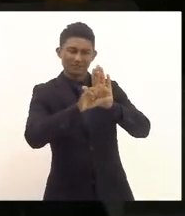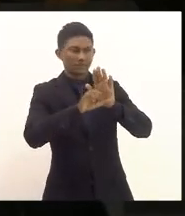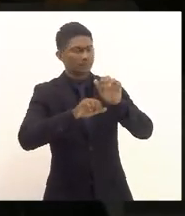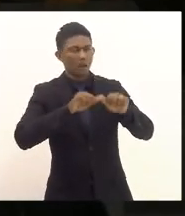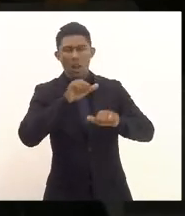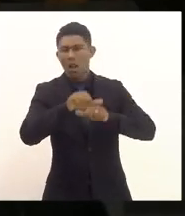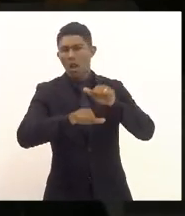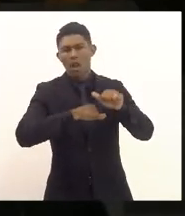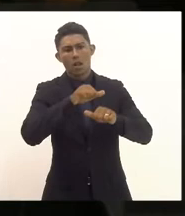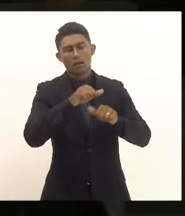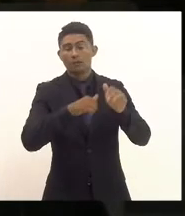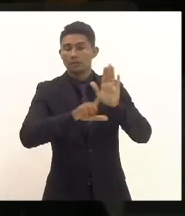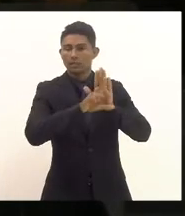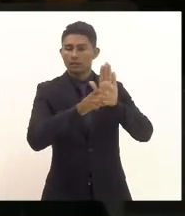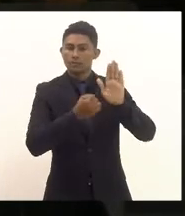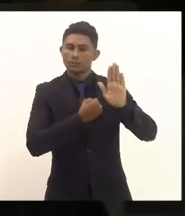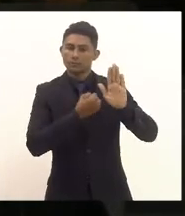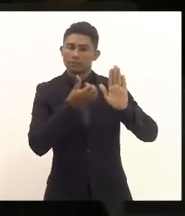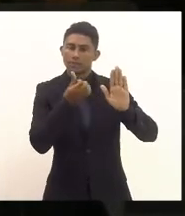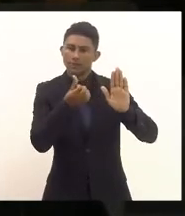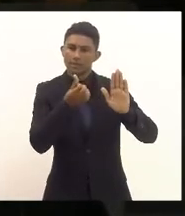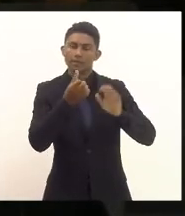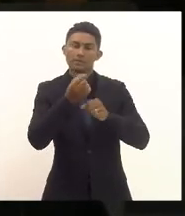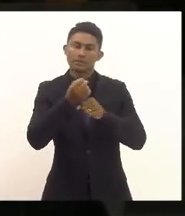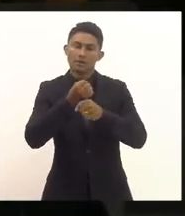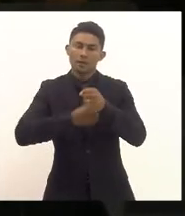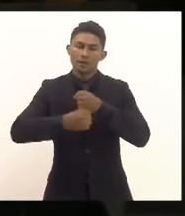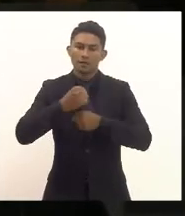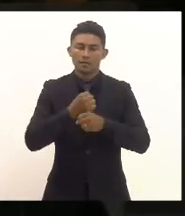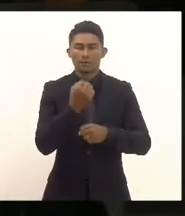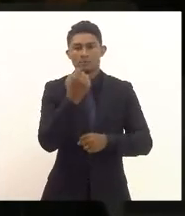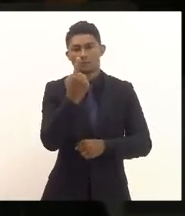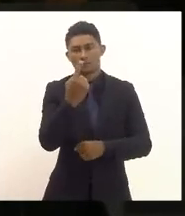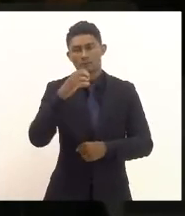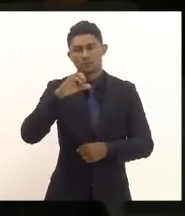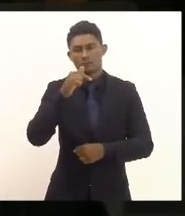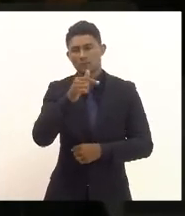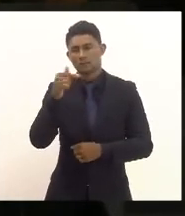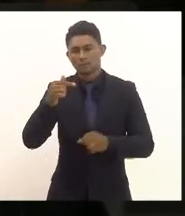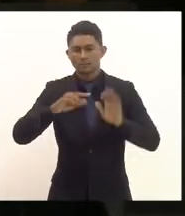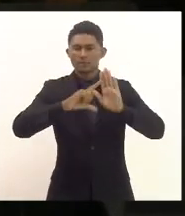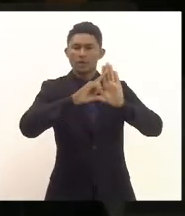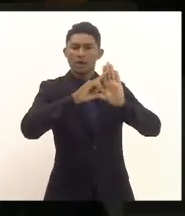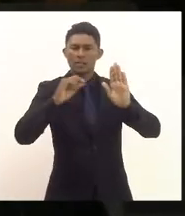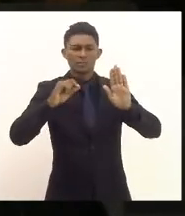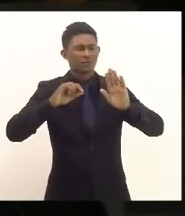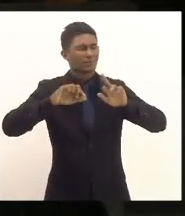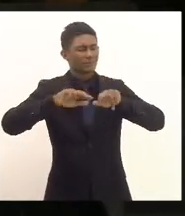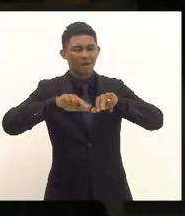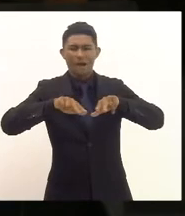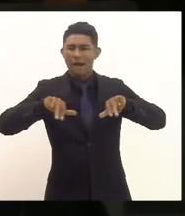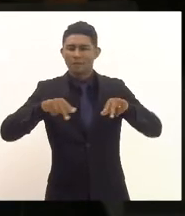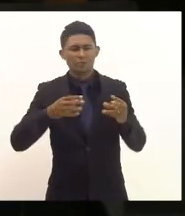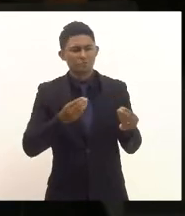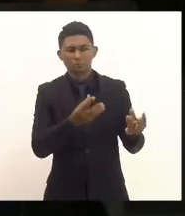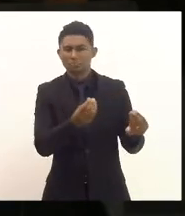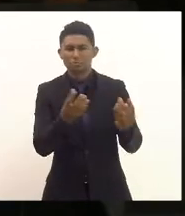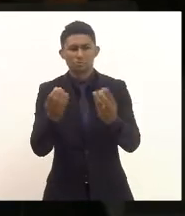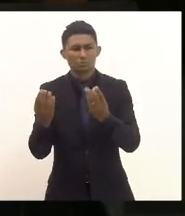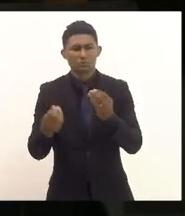nº 6 de 77 mas muitos artigos bom